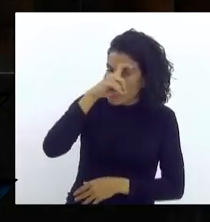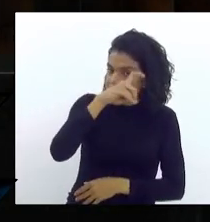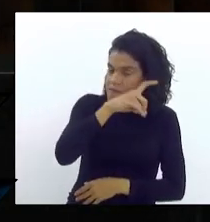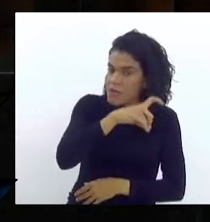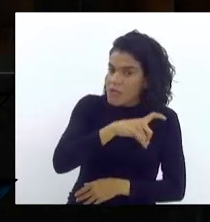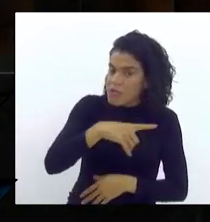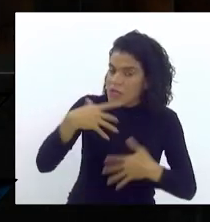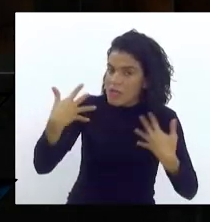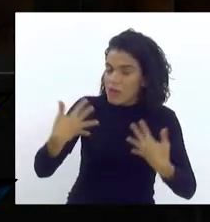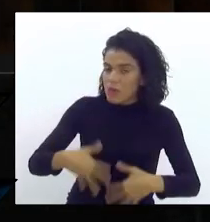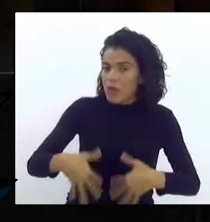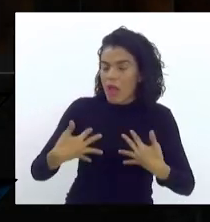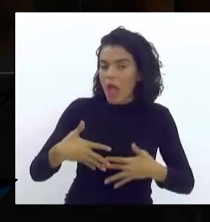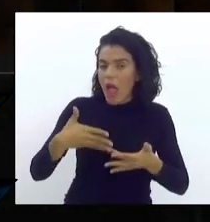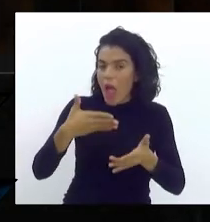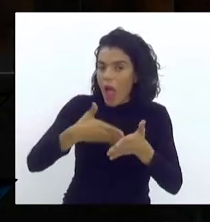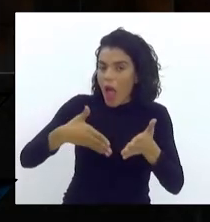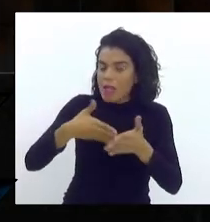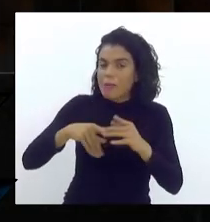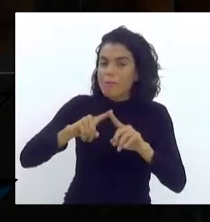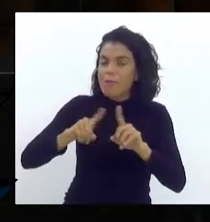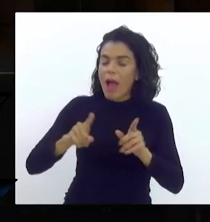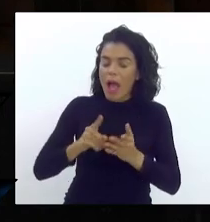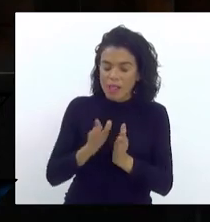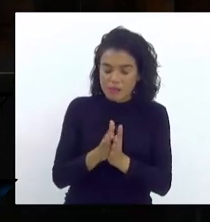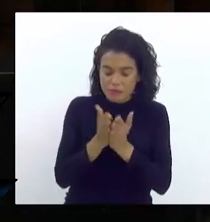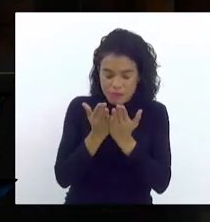intransponíveis, mas que com uma palavra que vem